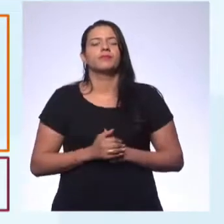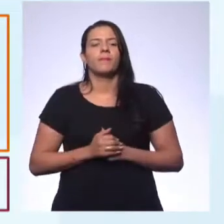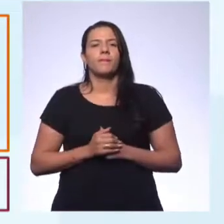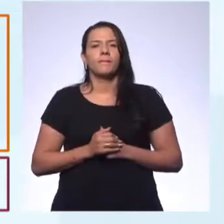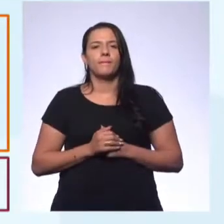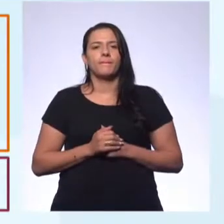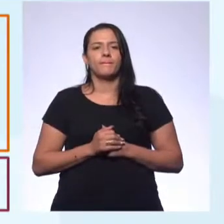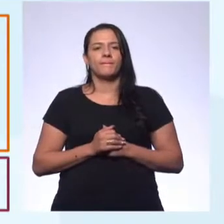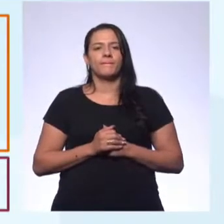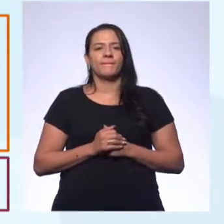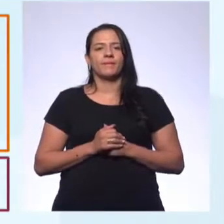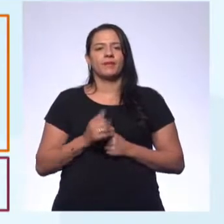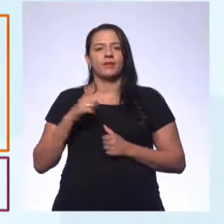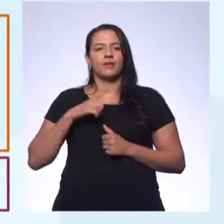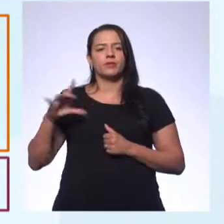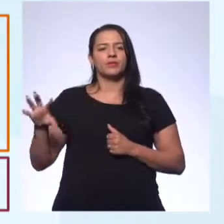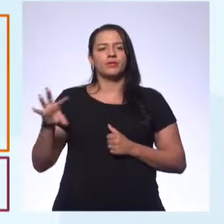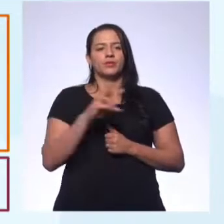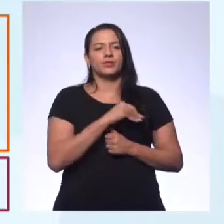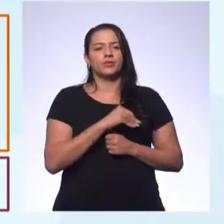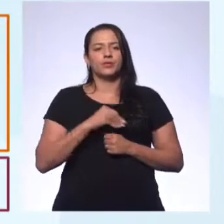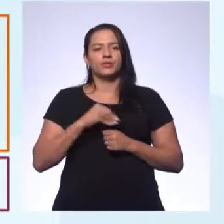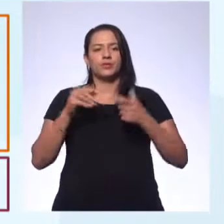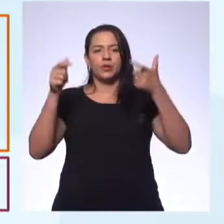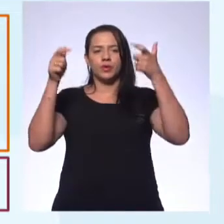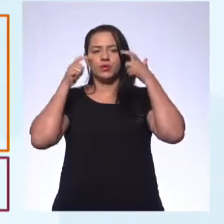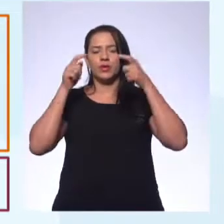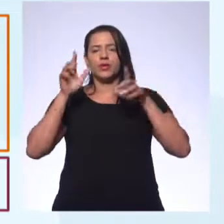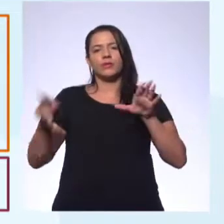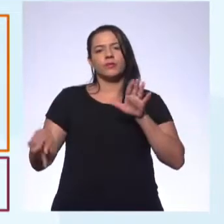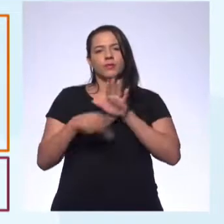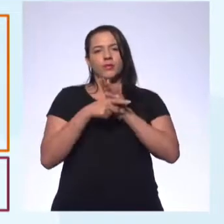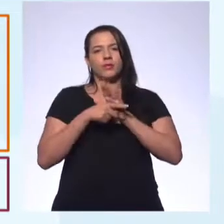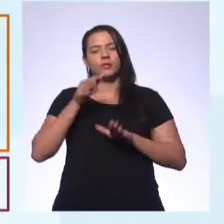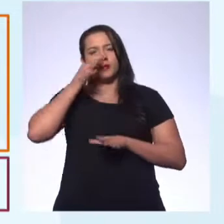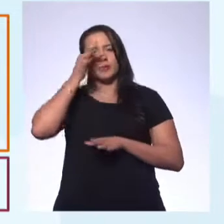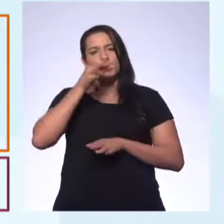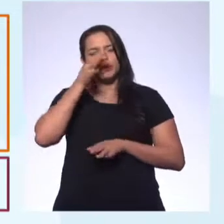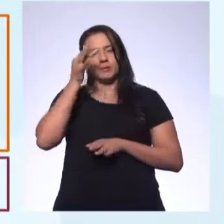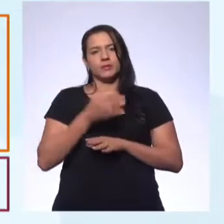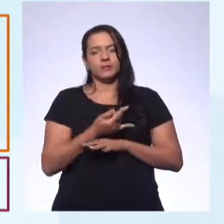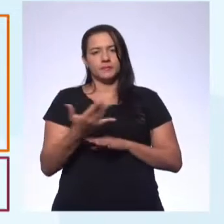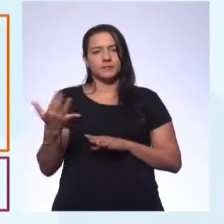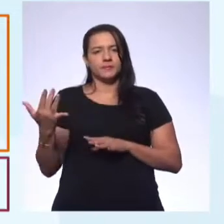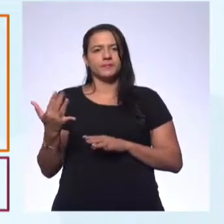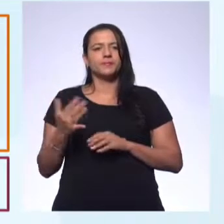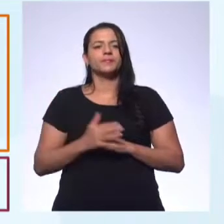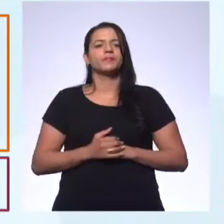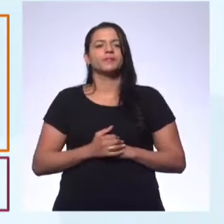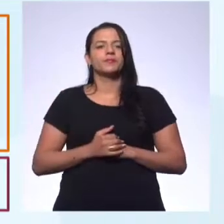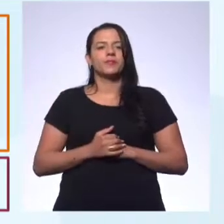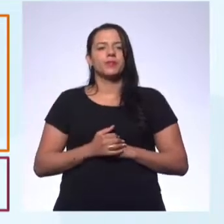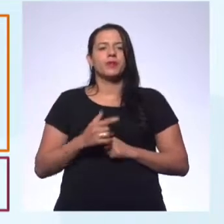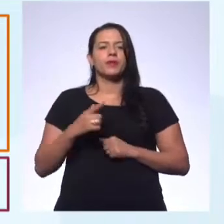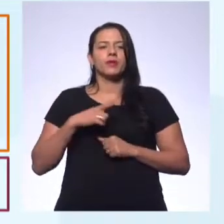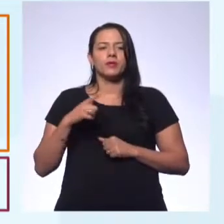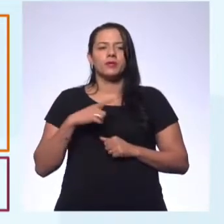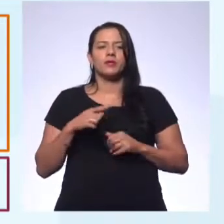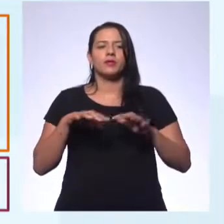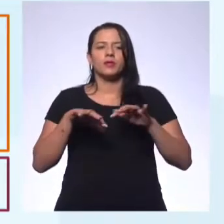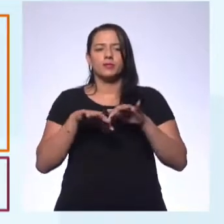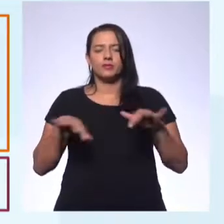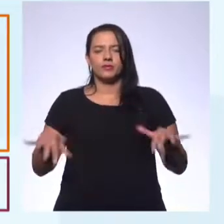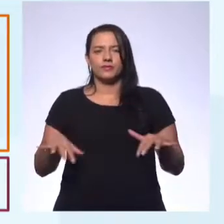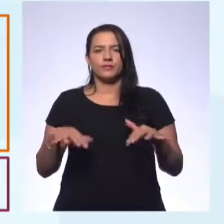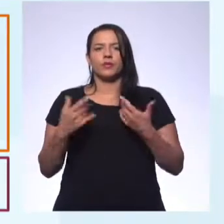gente. E aí aqui todo mundo é do reino das plantas, né? Do reino plantae aqui. Eles participam da mesma divisão,